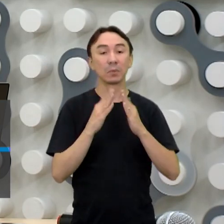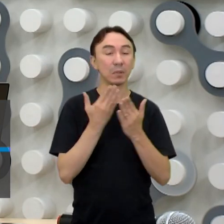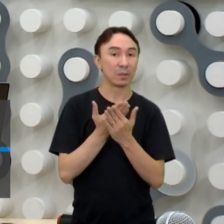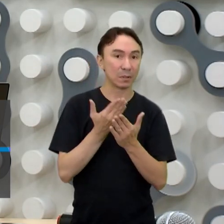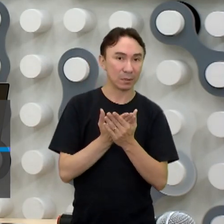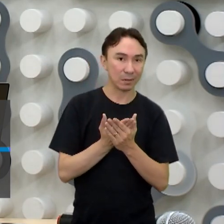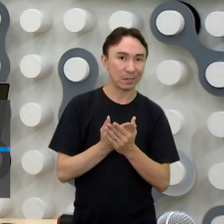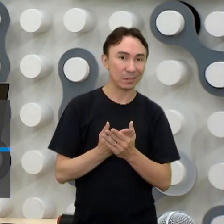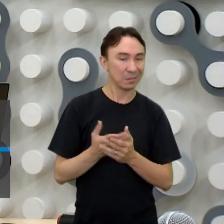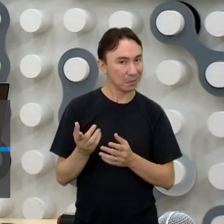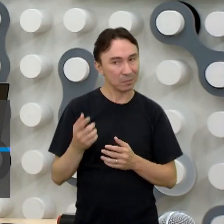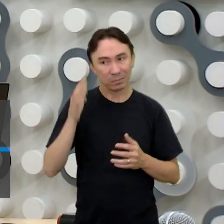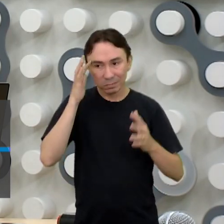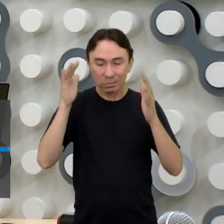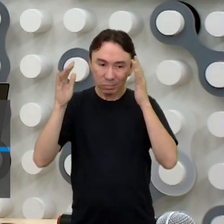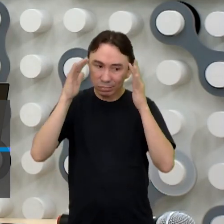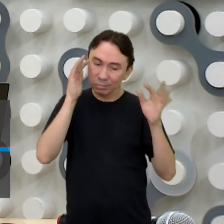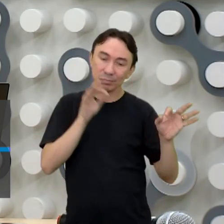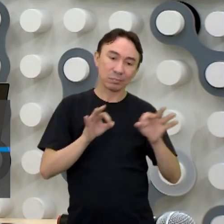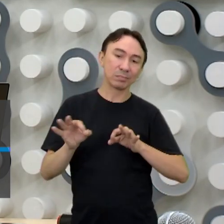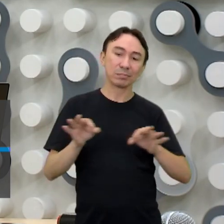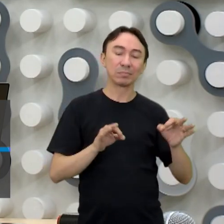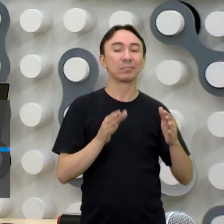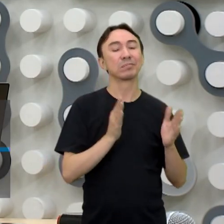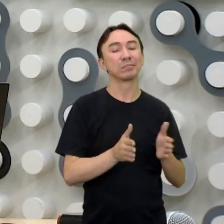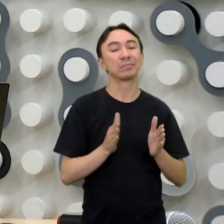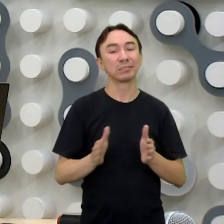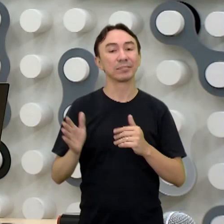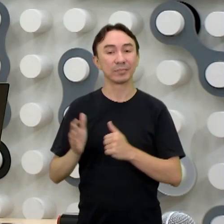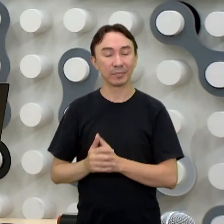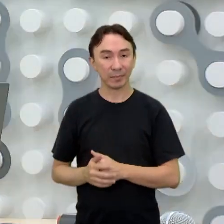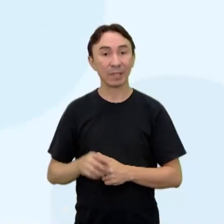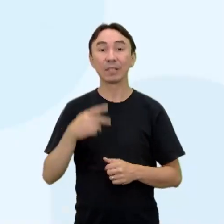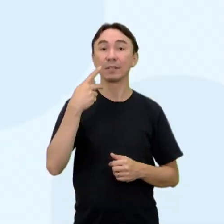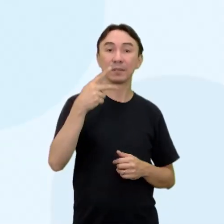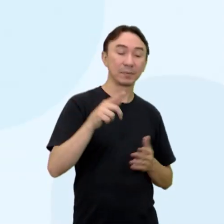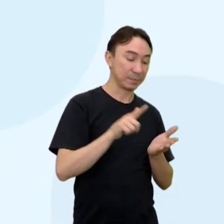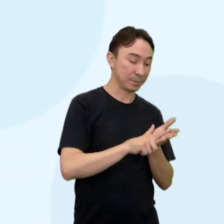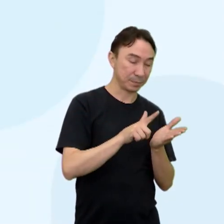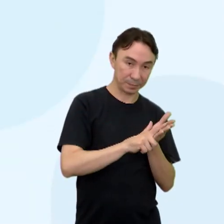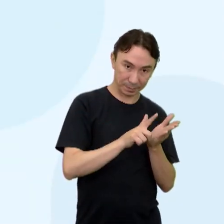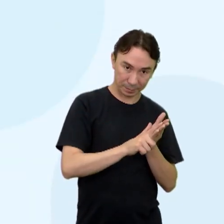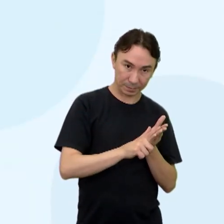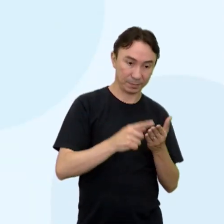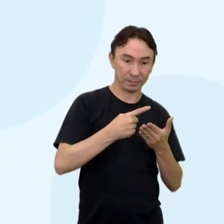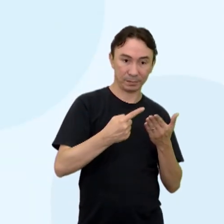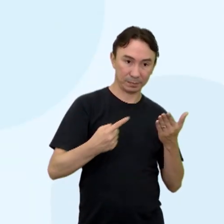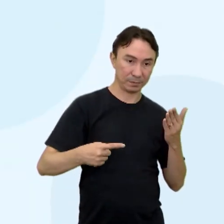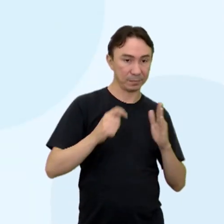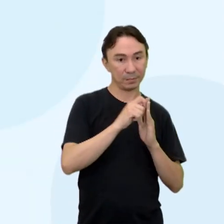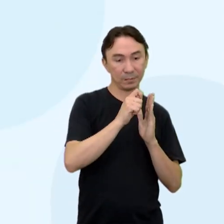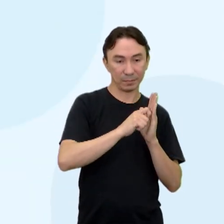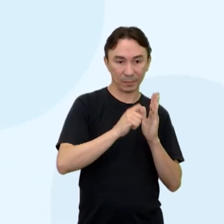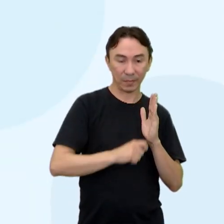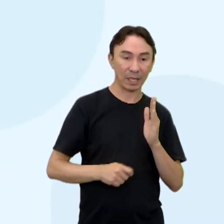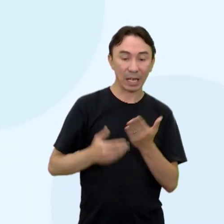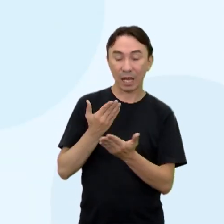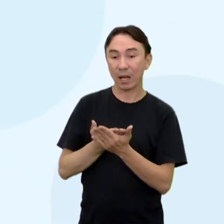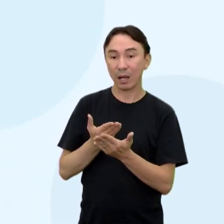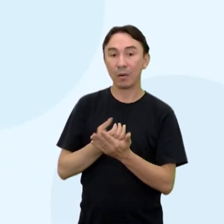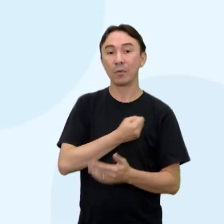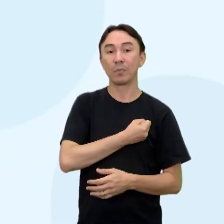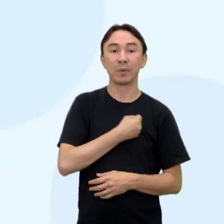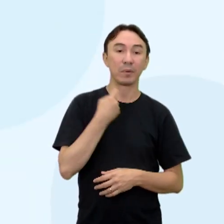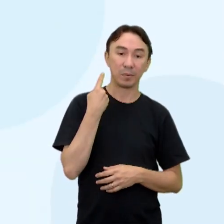tá certo? Então, só para poder ficar tudo organizado, anota aí no seu caderno, a aula 1 foi o Observatório da